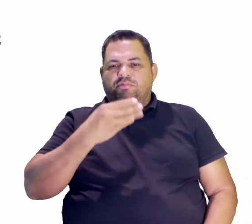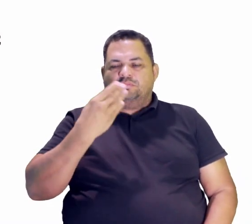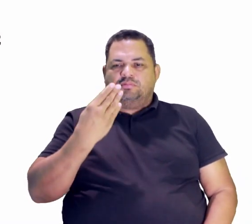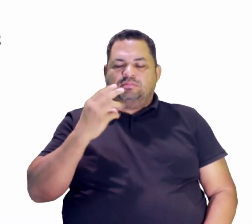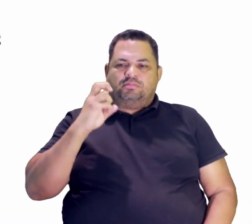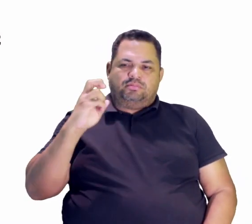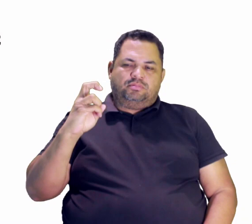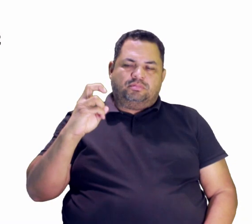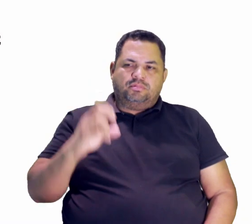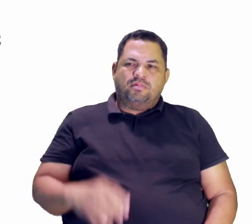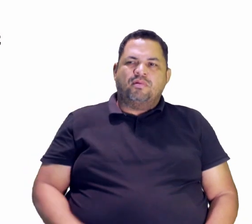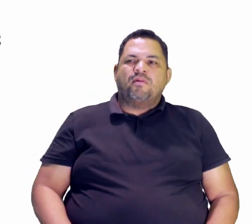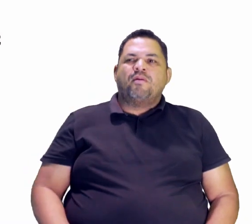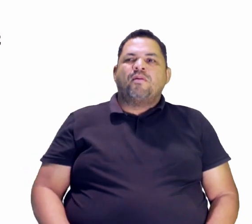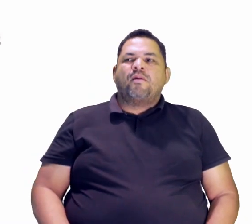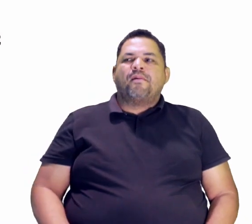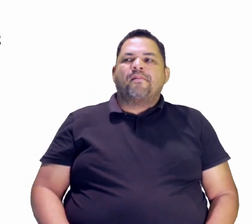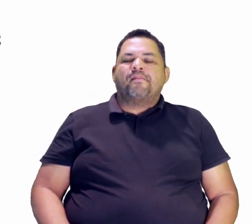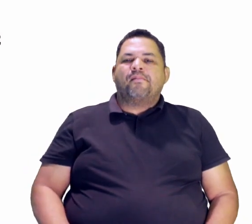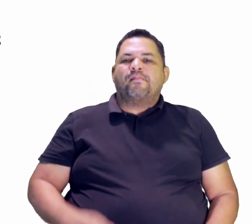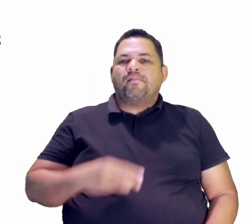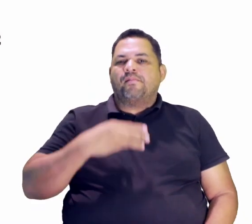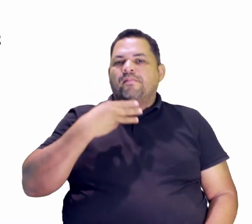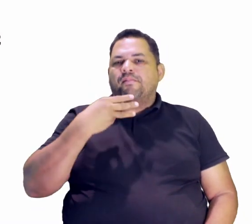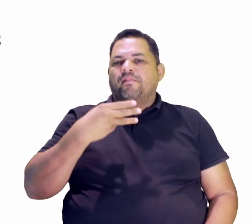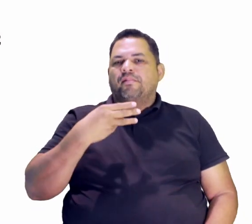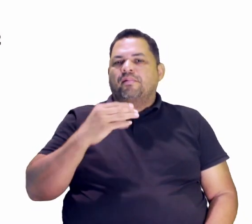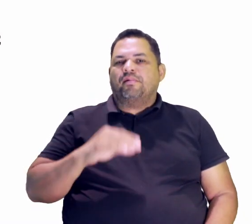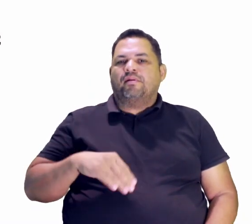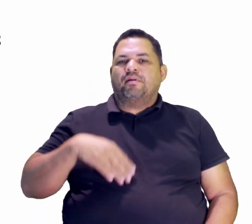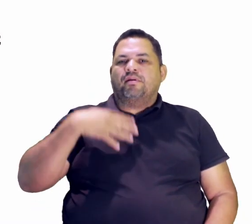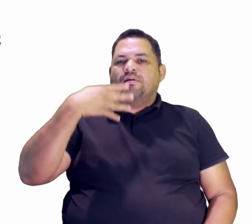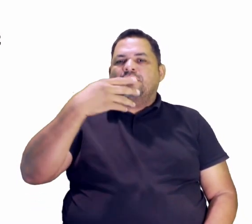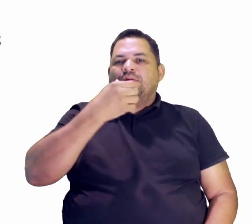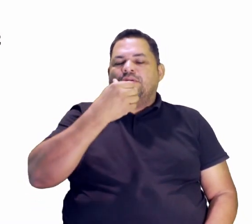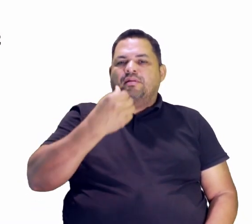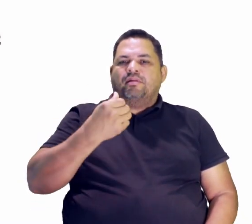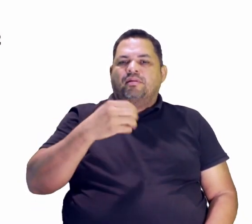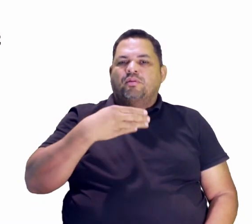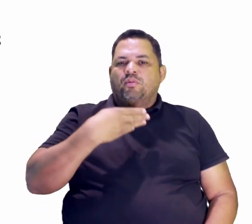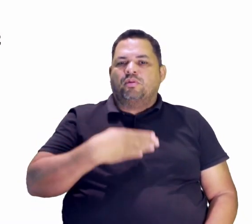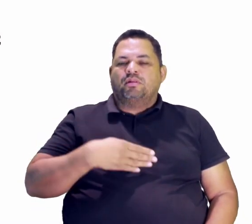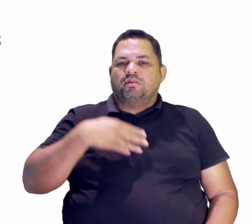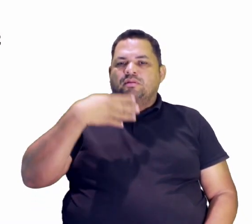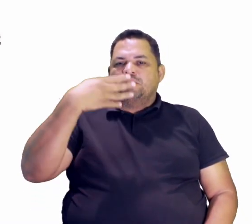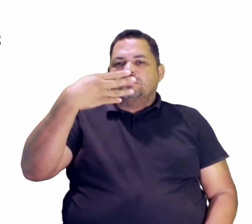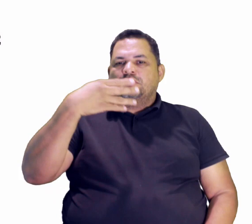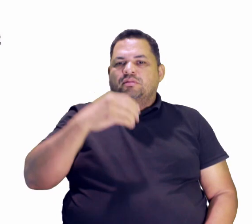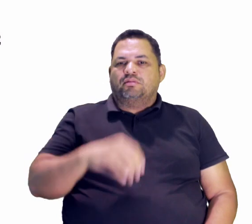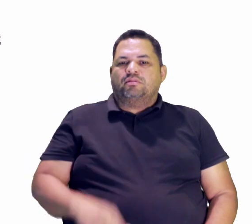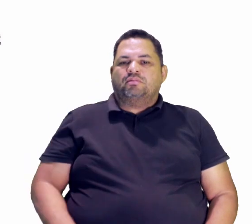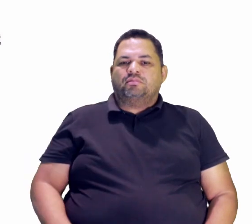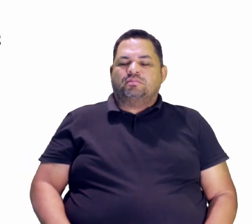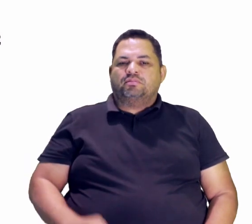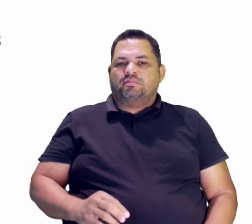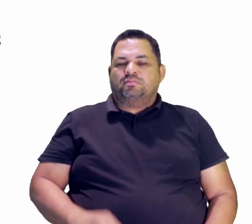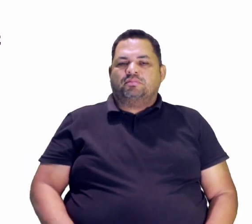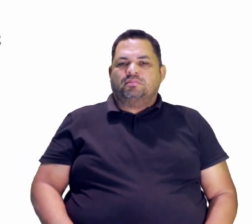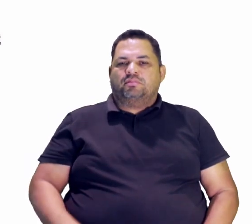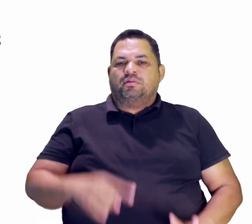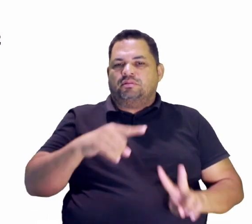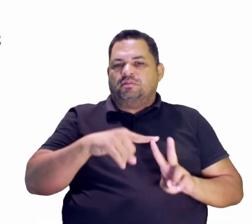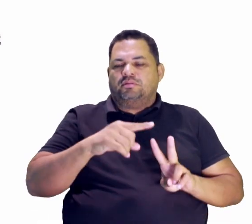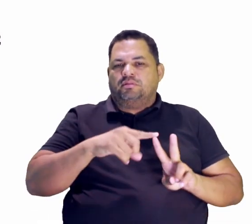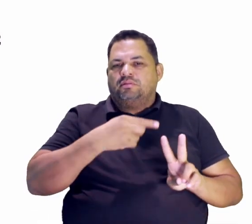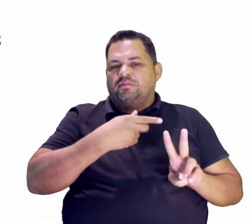5. 3 ao quadrado é 9, 4 ao quadrado é 16. 16 mais 9 é 25, raiz quadrada de 25 é